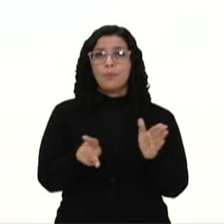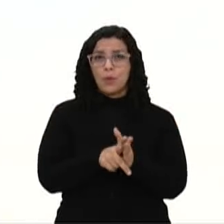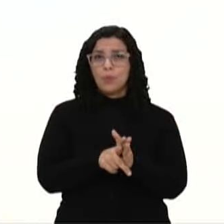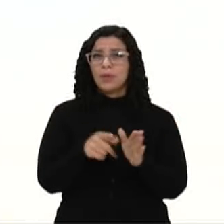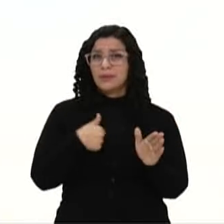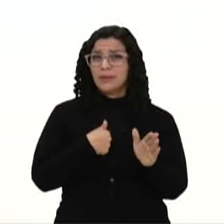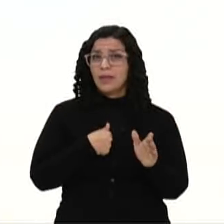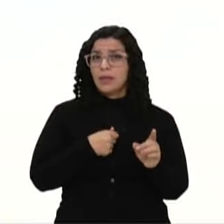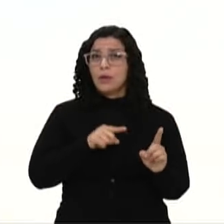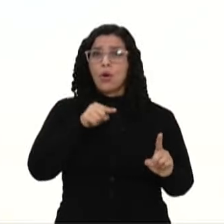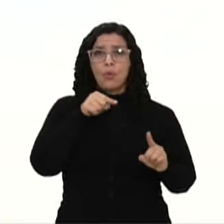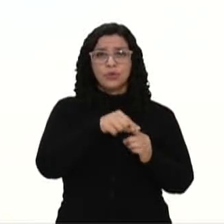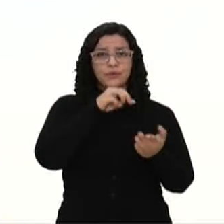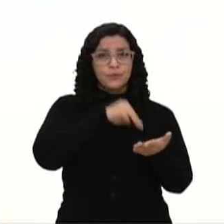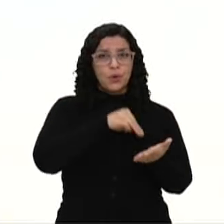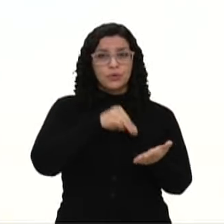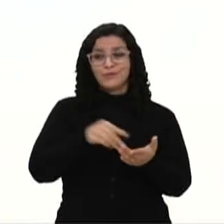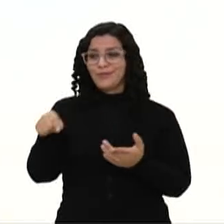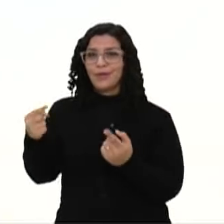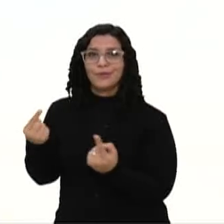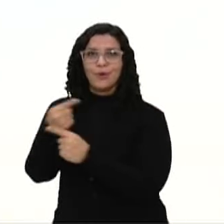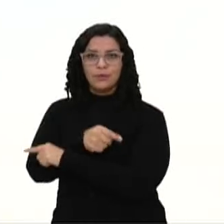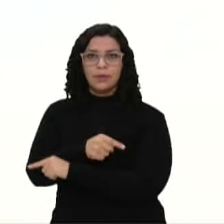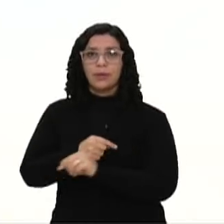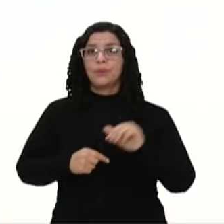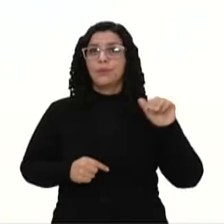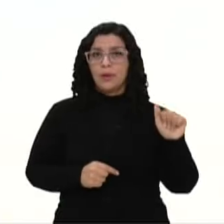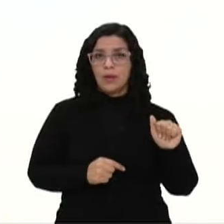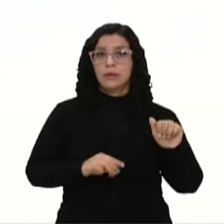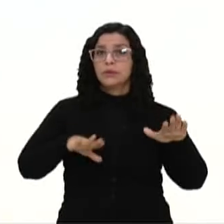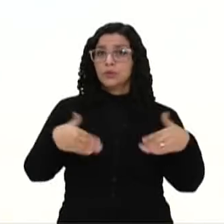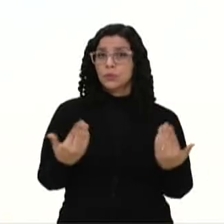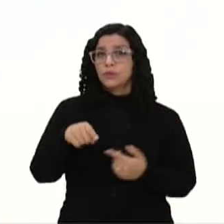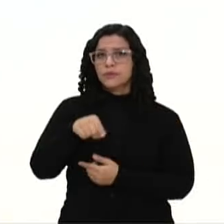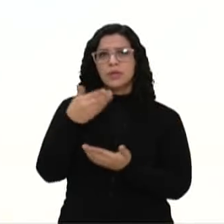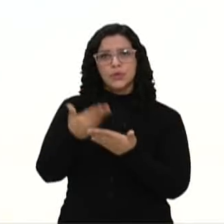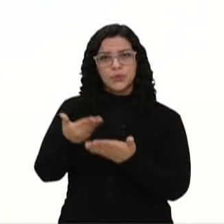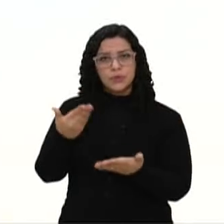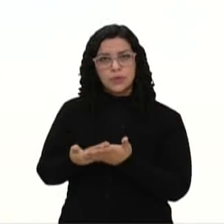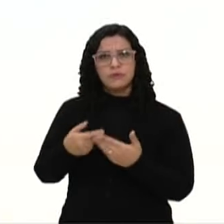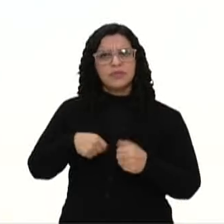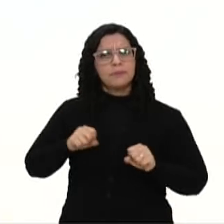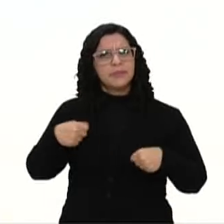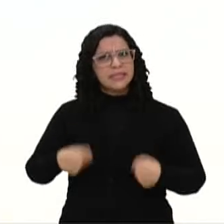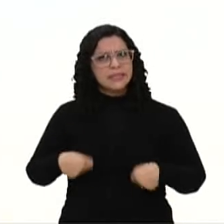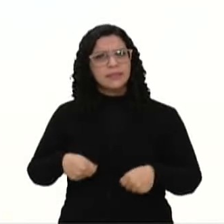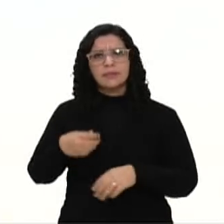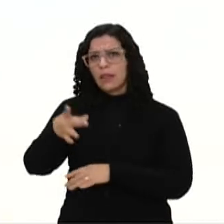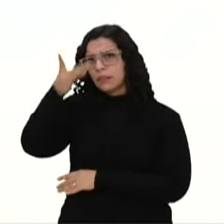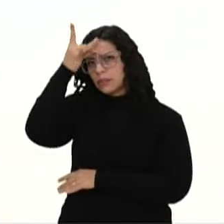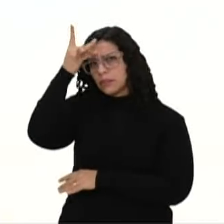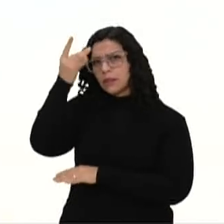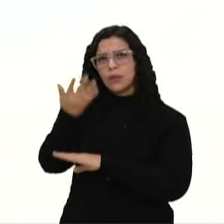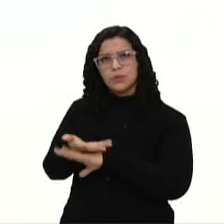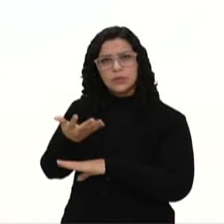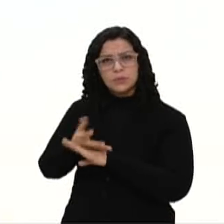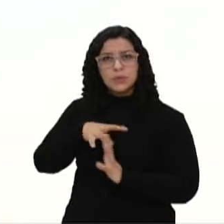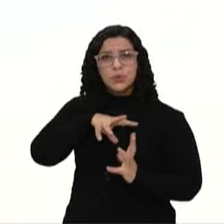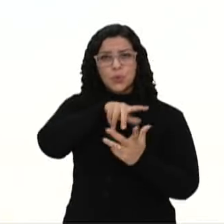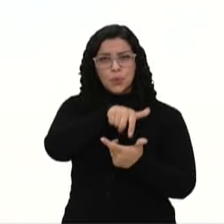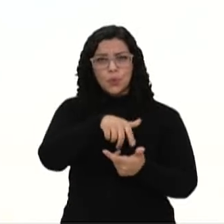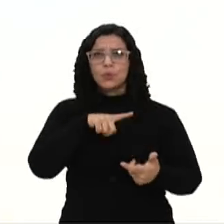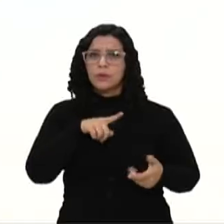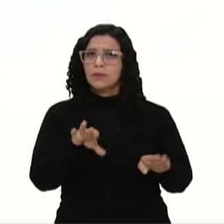causa e efeito e de contraposição. Letra A. Enquanto estudante, vê-se obrigado a decorar como é que